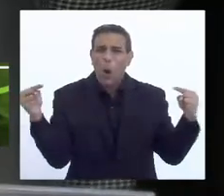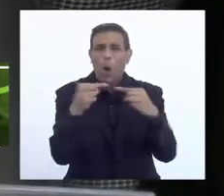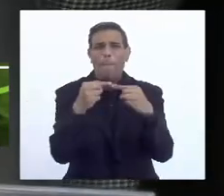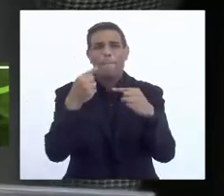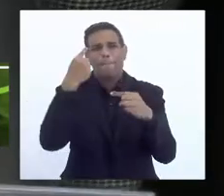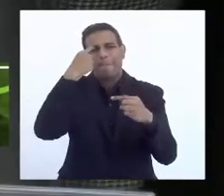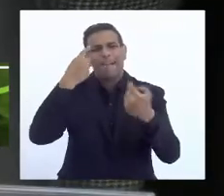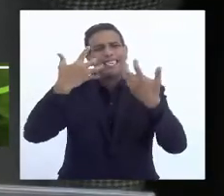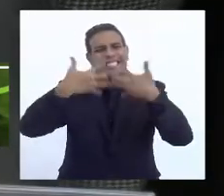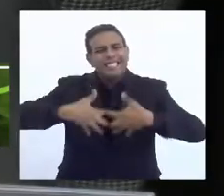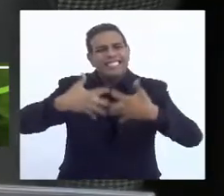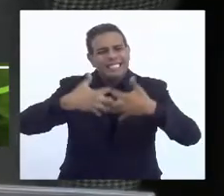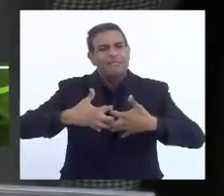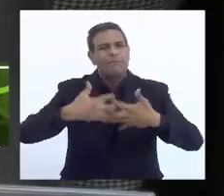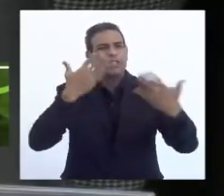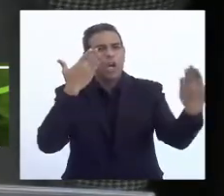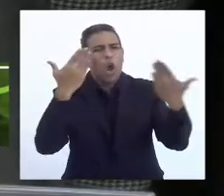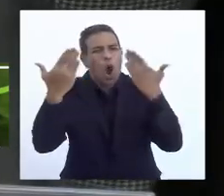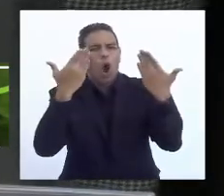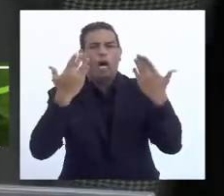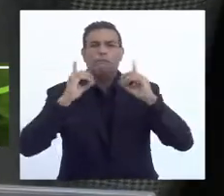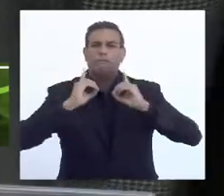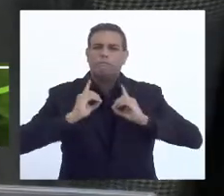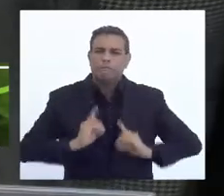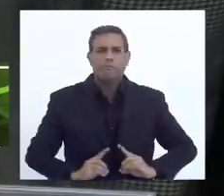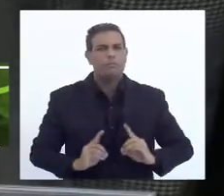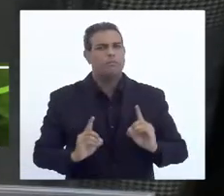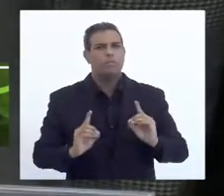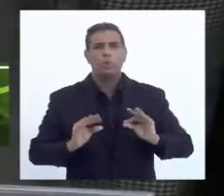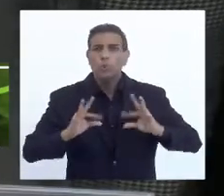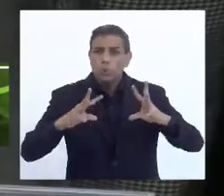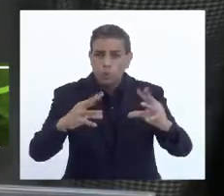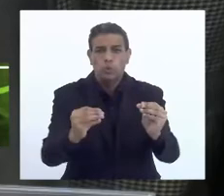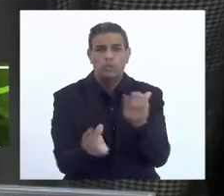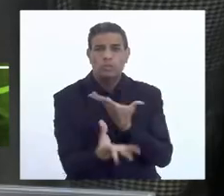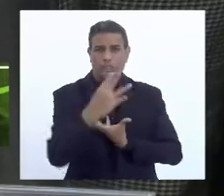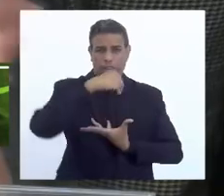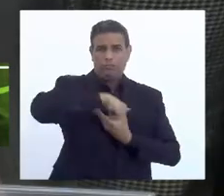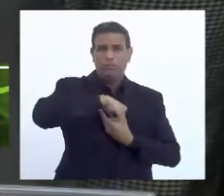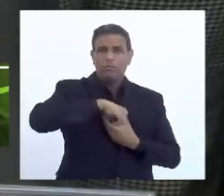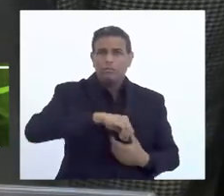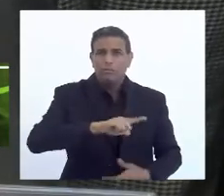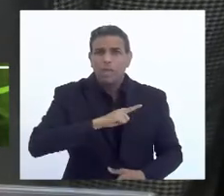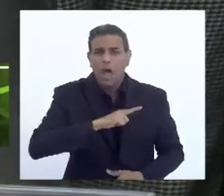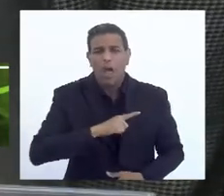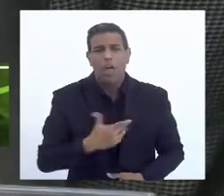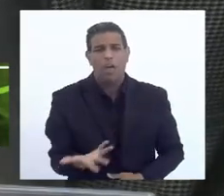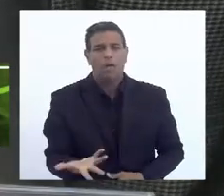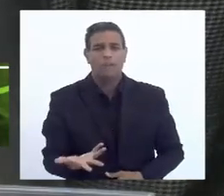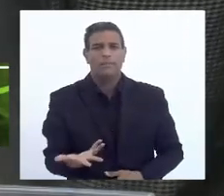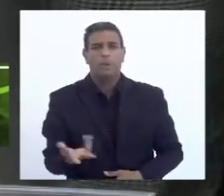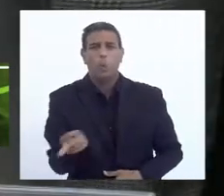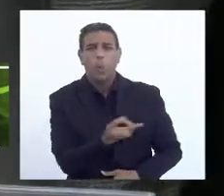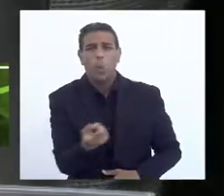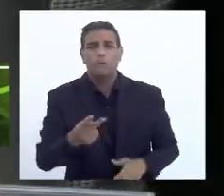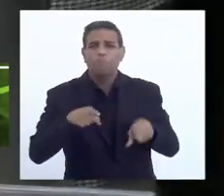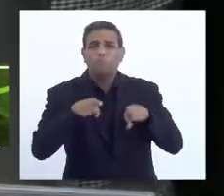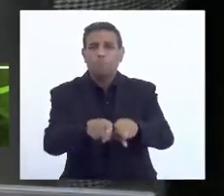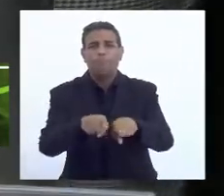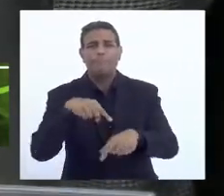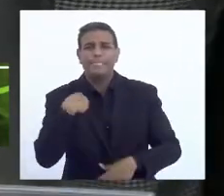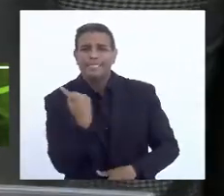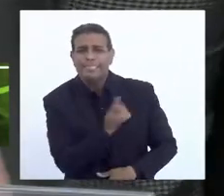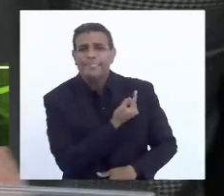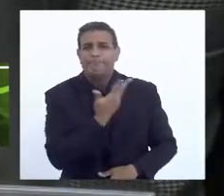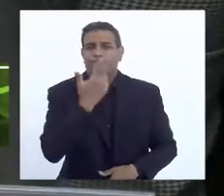E neurológica mesmo, tá? Não é só emocional, porque o neurológico também é emocional, estão juntos, mas quando a gente